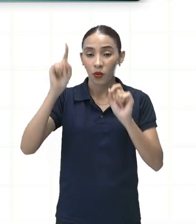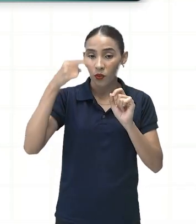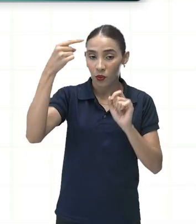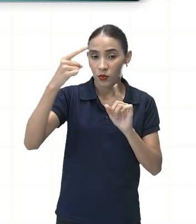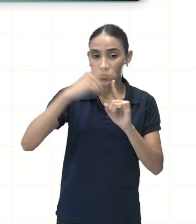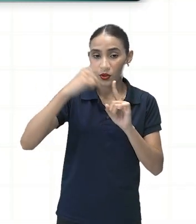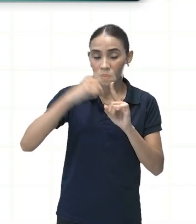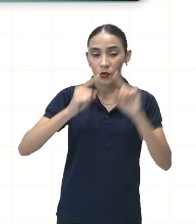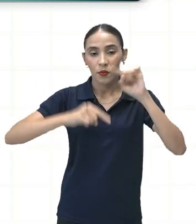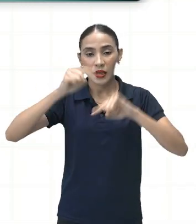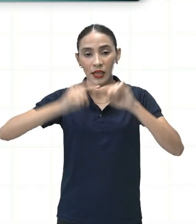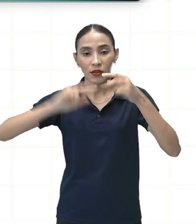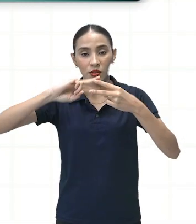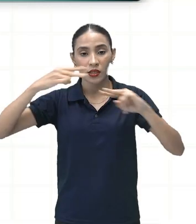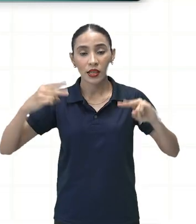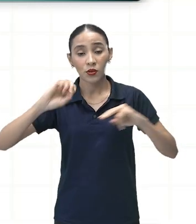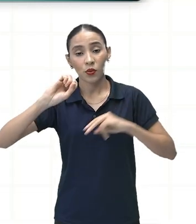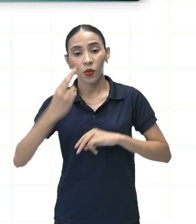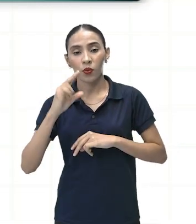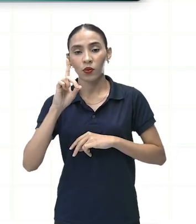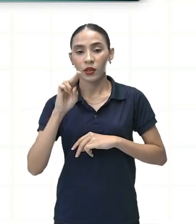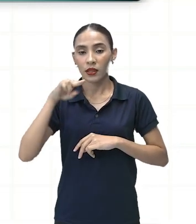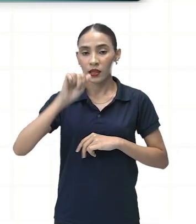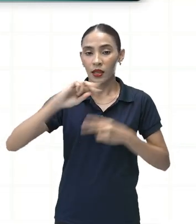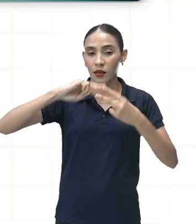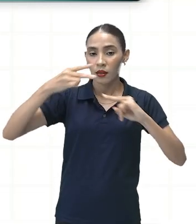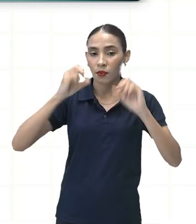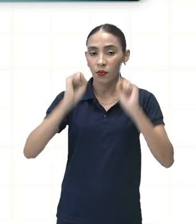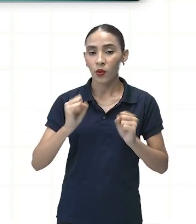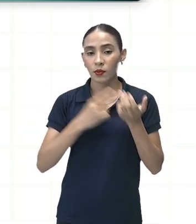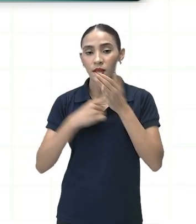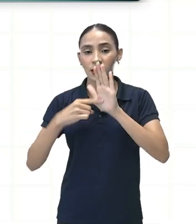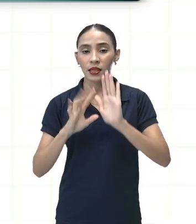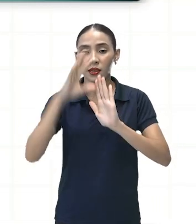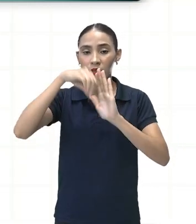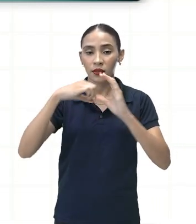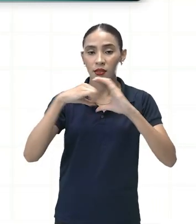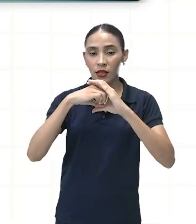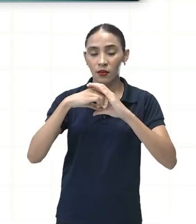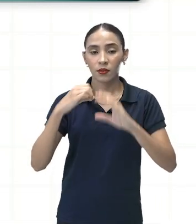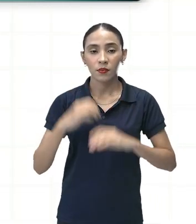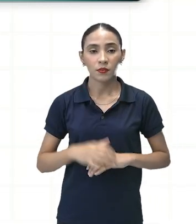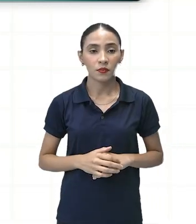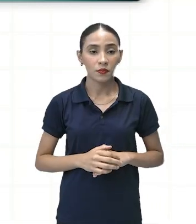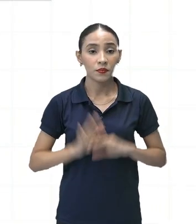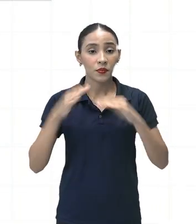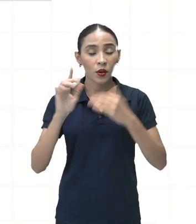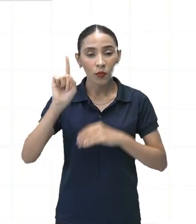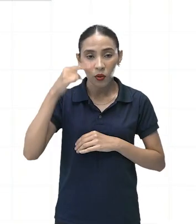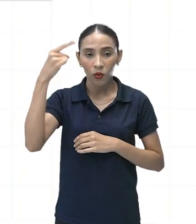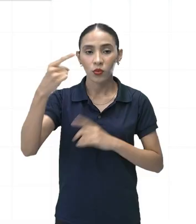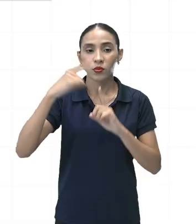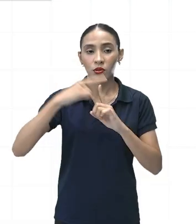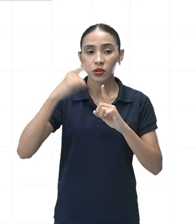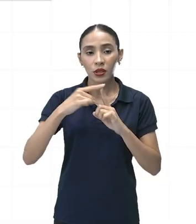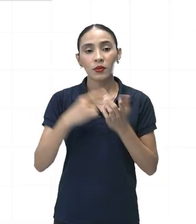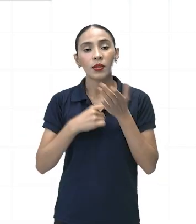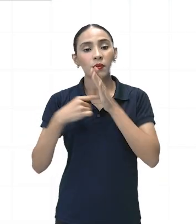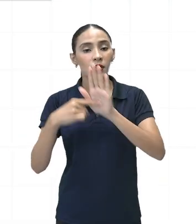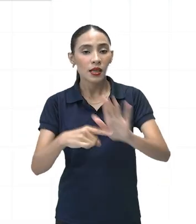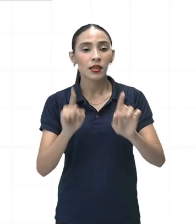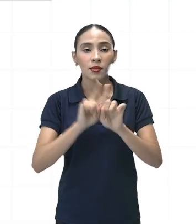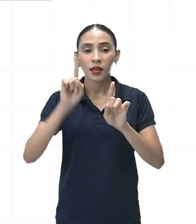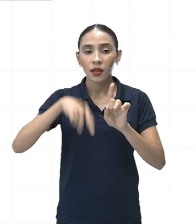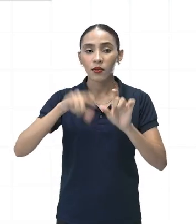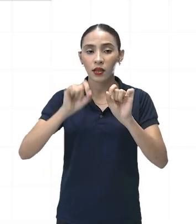Bem, vamos observar, então, outra forma que o material genético ou o DNA pode se apresentar dentro da célula. Vejam só.